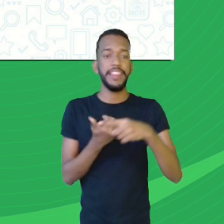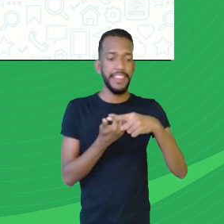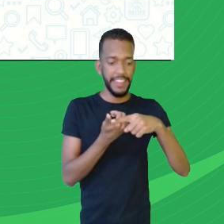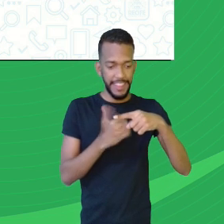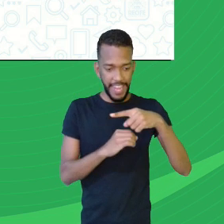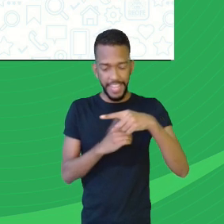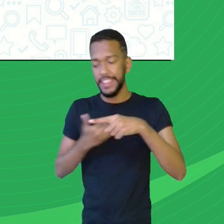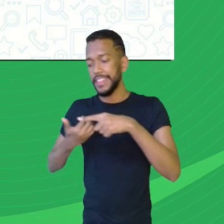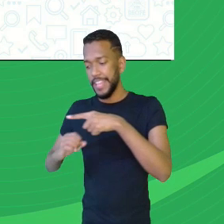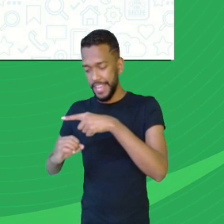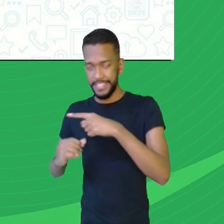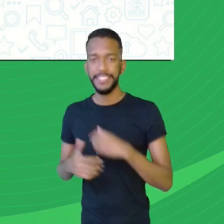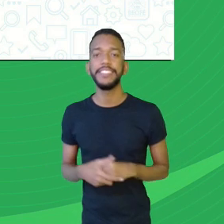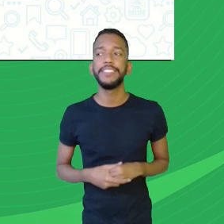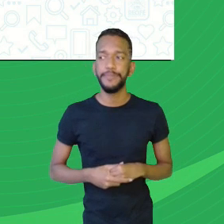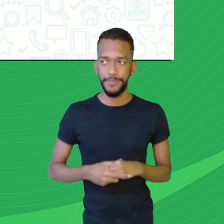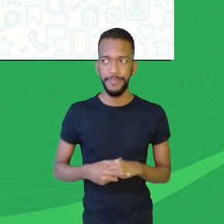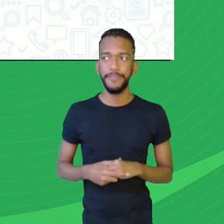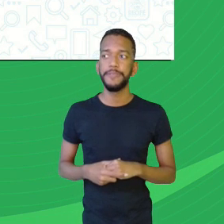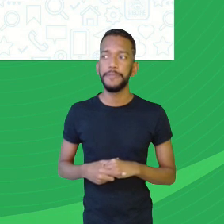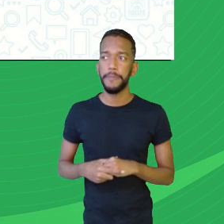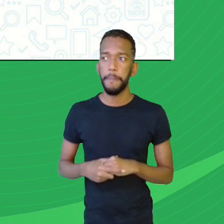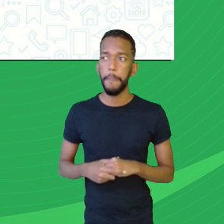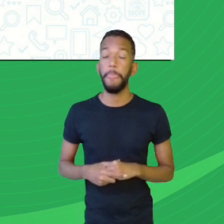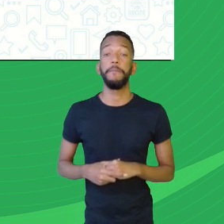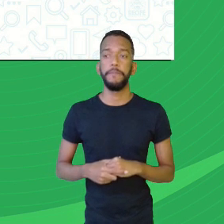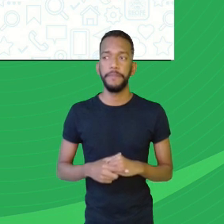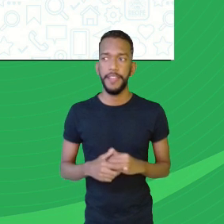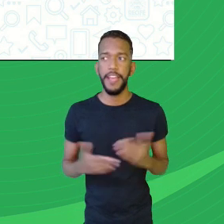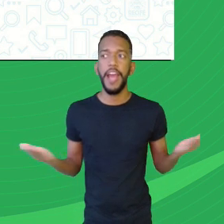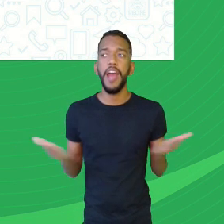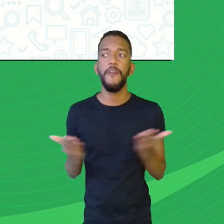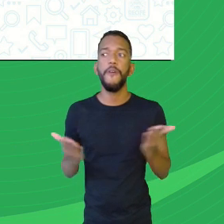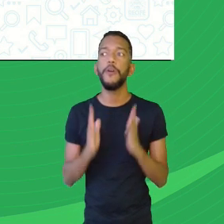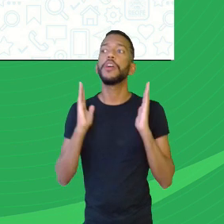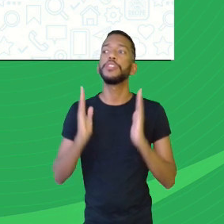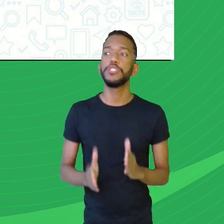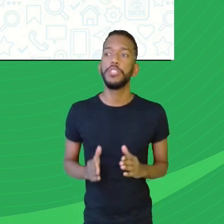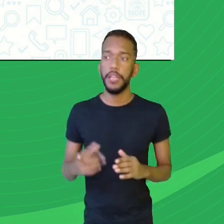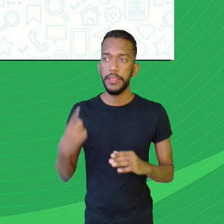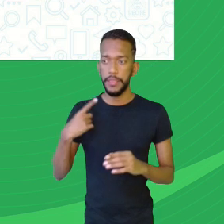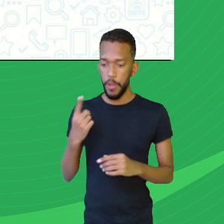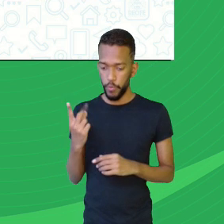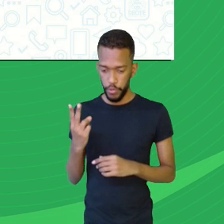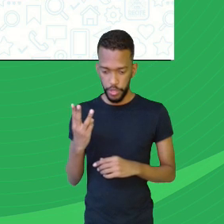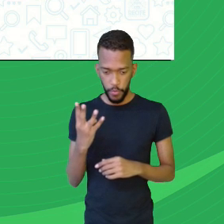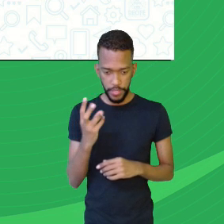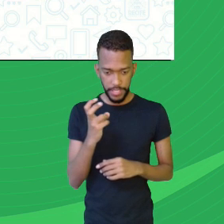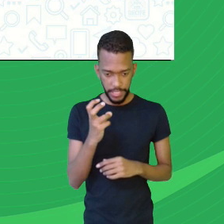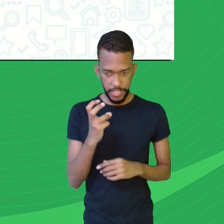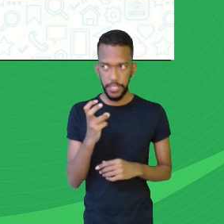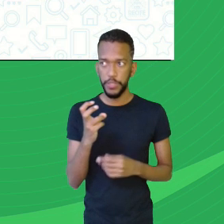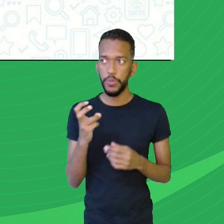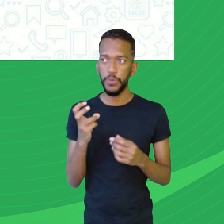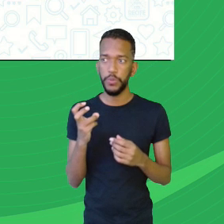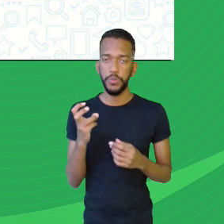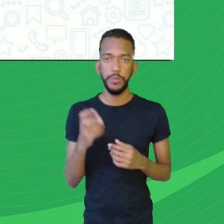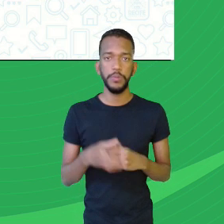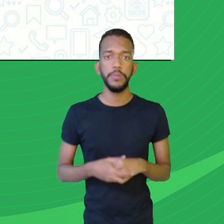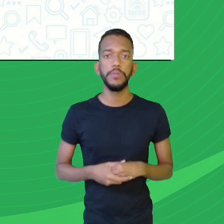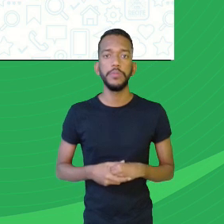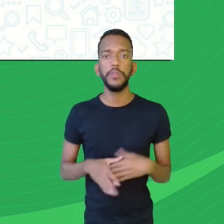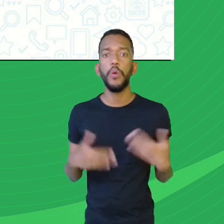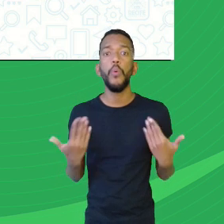3/10. Corretíssimo. E agora, ela pintou 5 partes de 10.